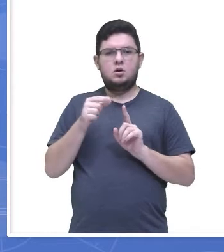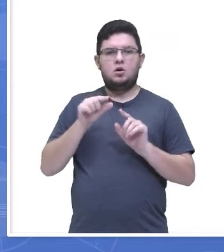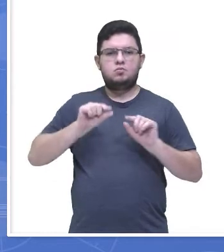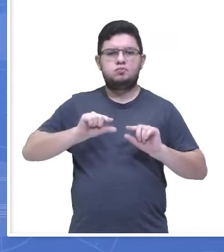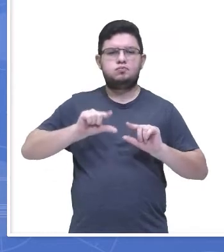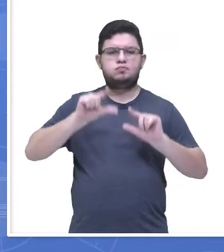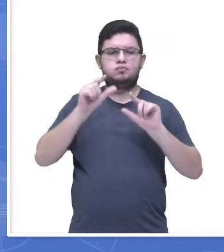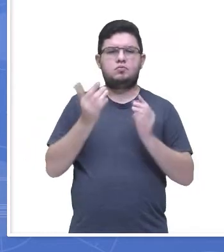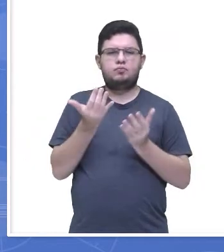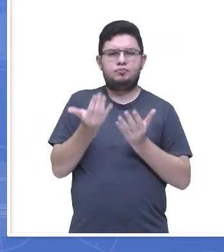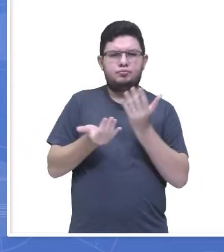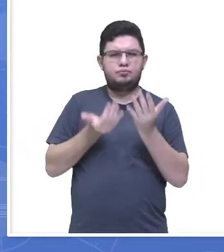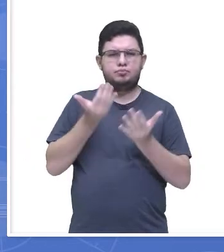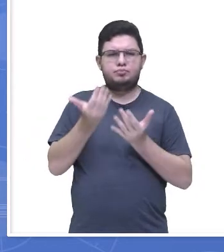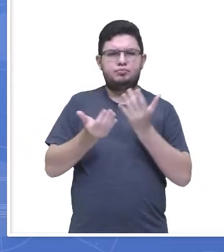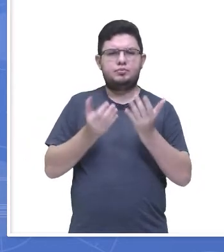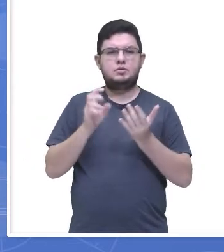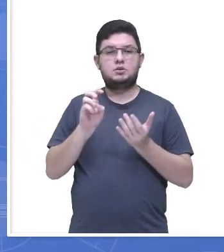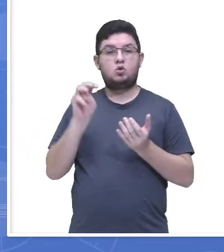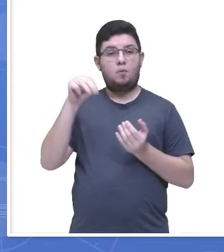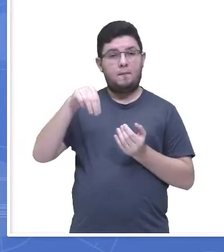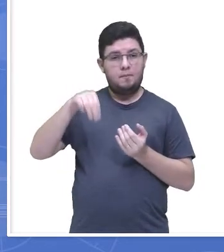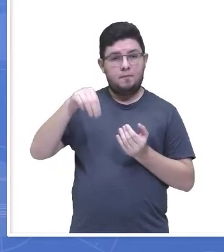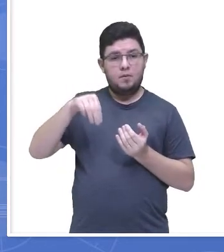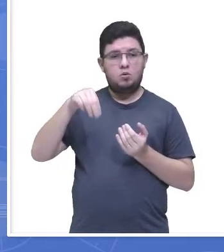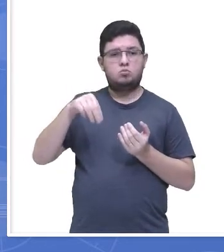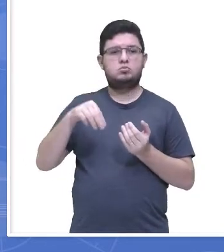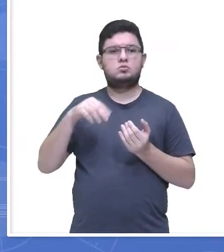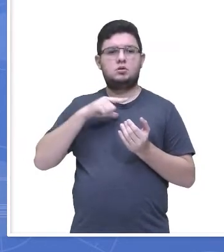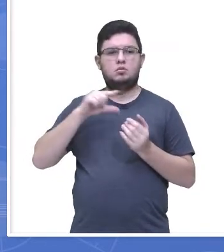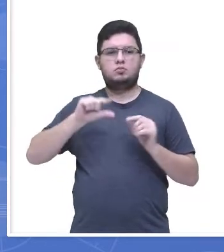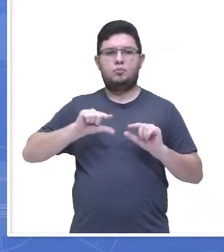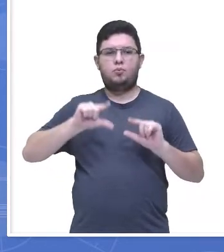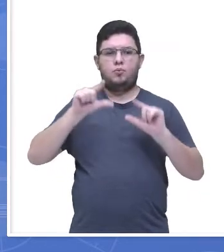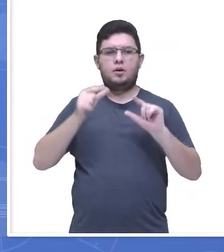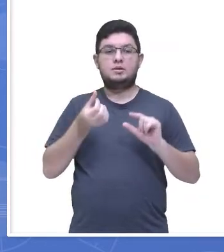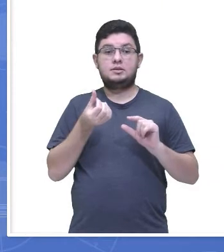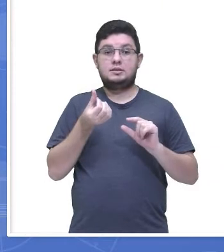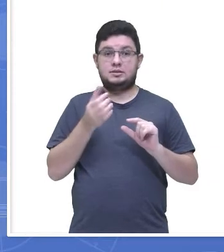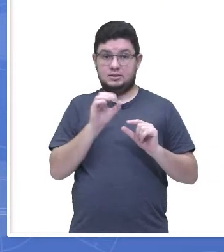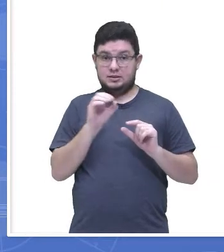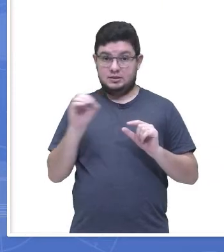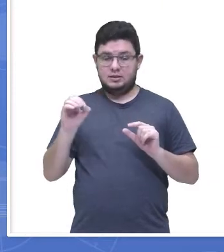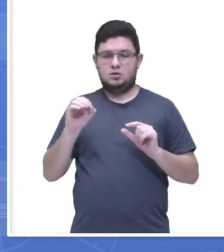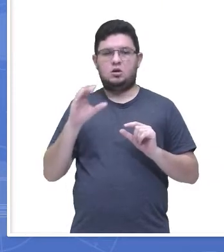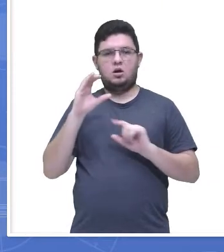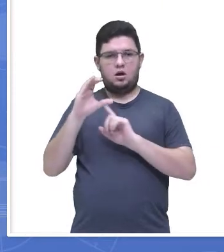A Evelyn, da Escola Otávio Mourão, colocou a letra A também.